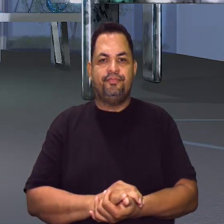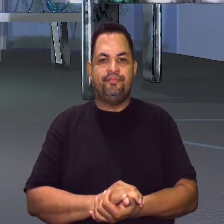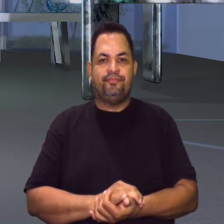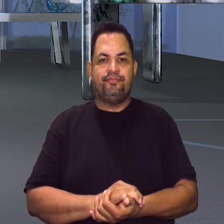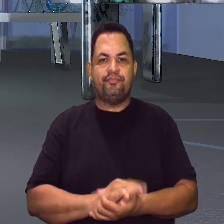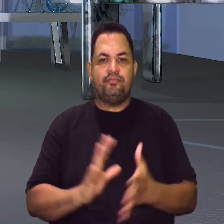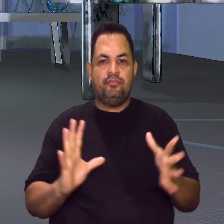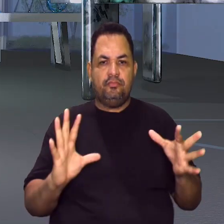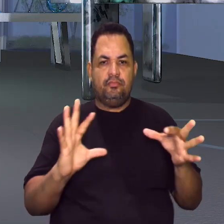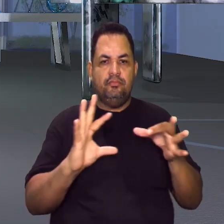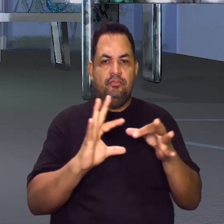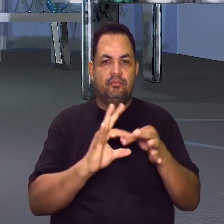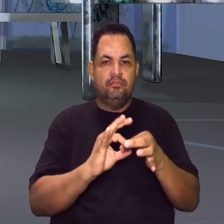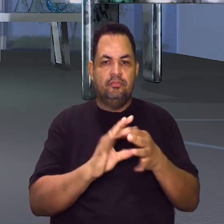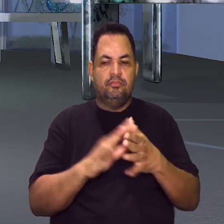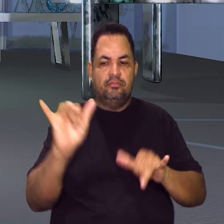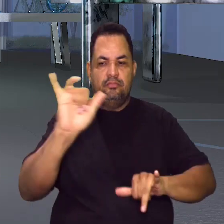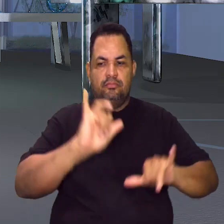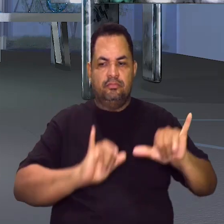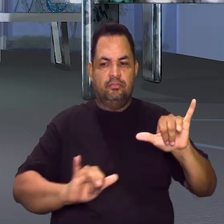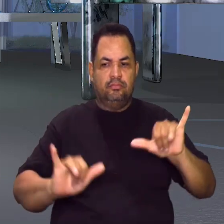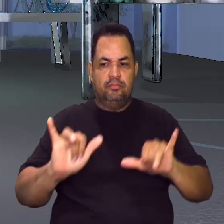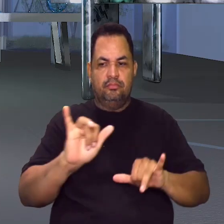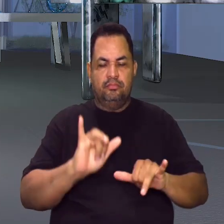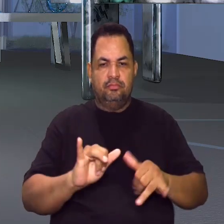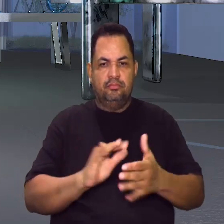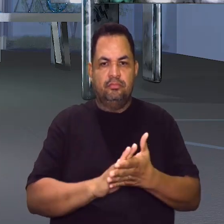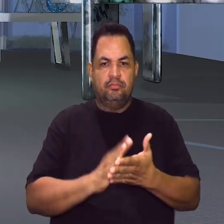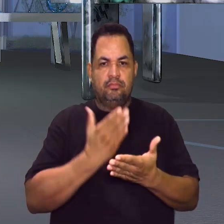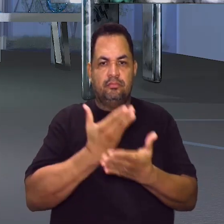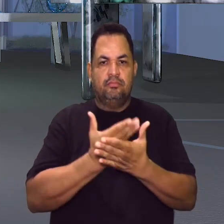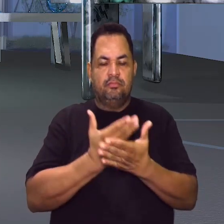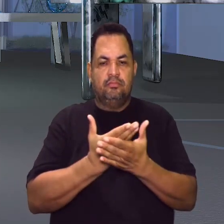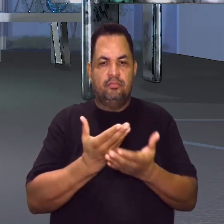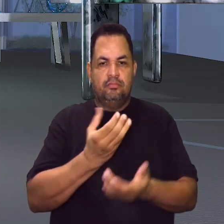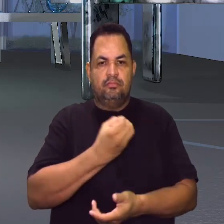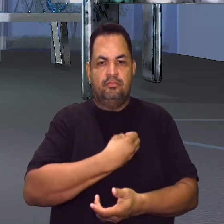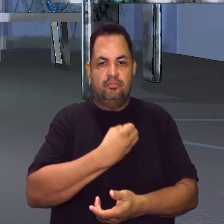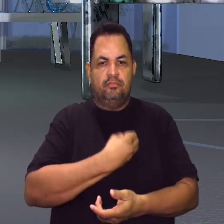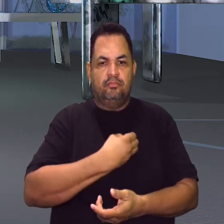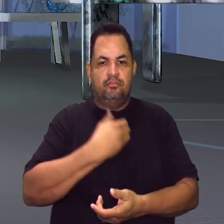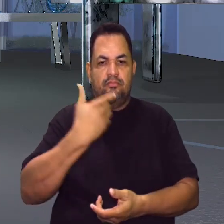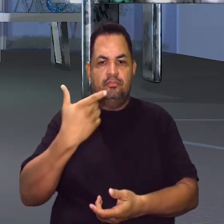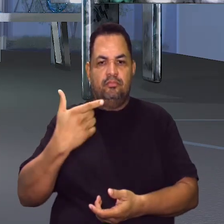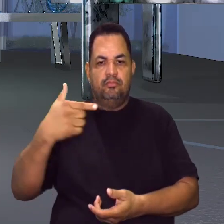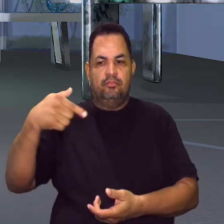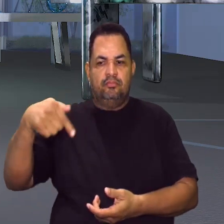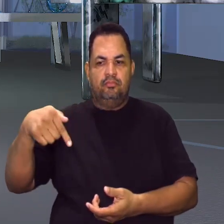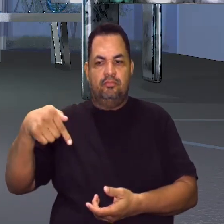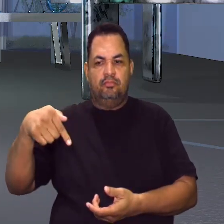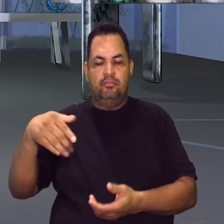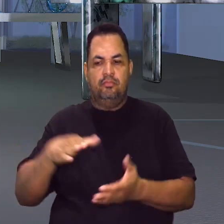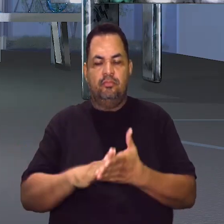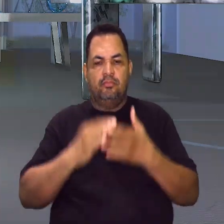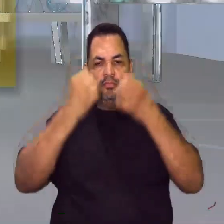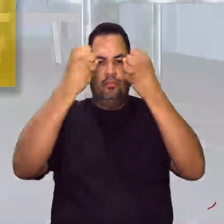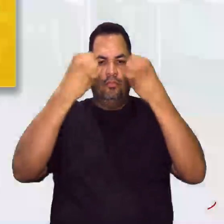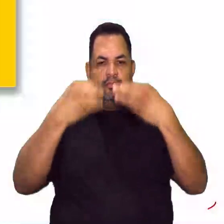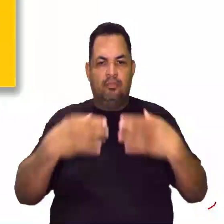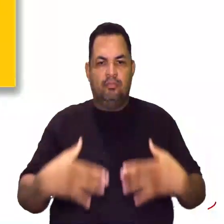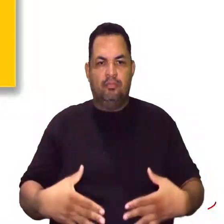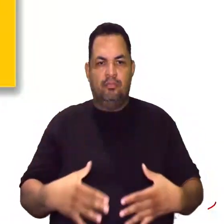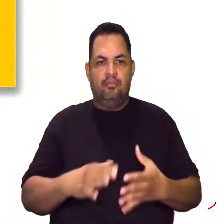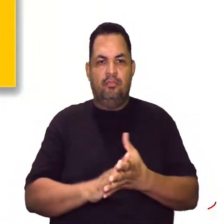às ligações químicas, tá? A aula de hoje é a aula de número 27, onde vamos falar